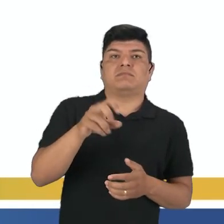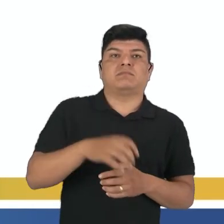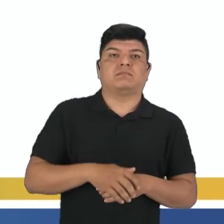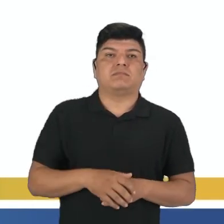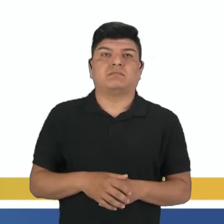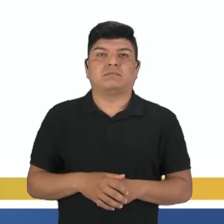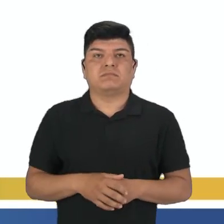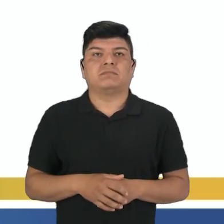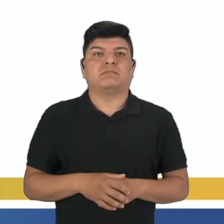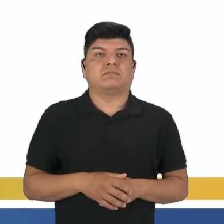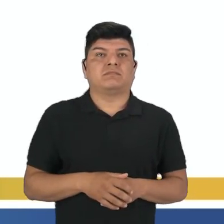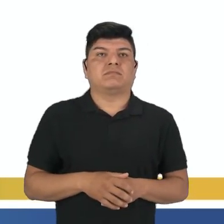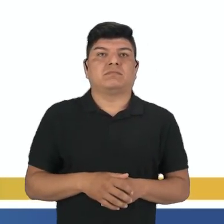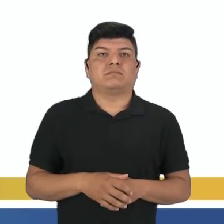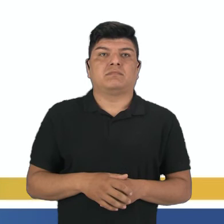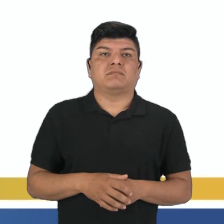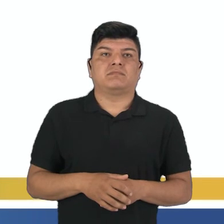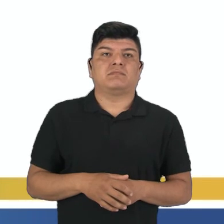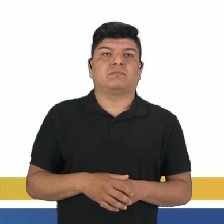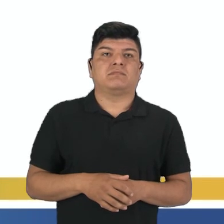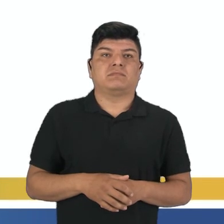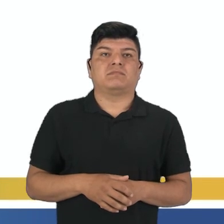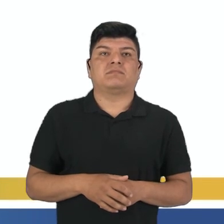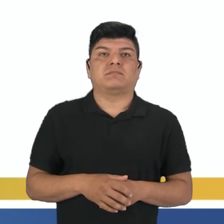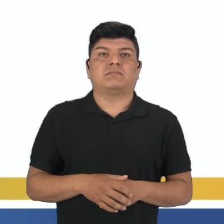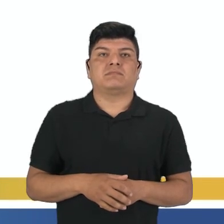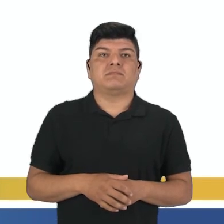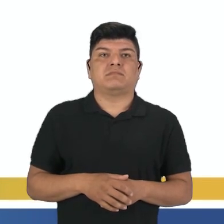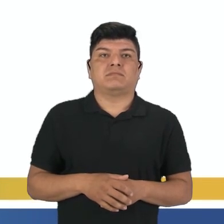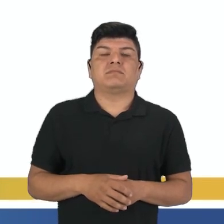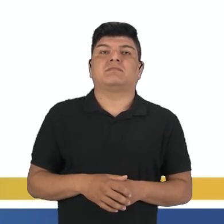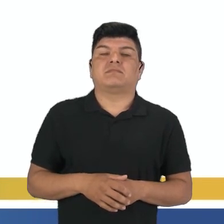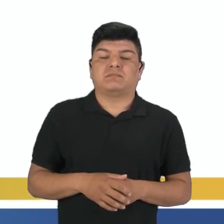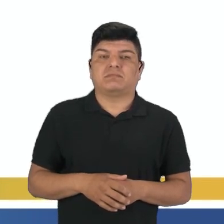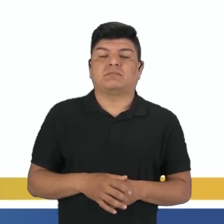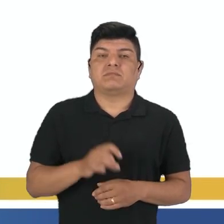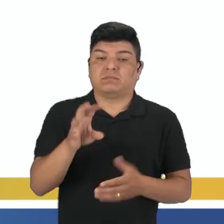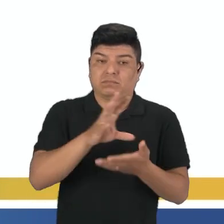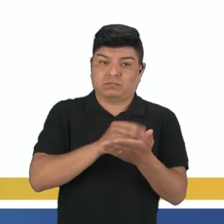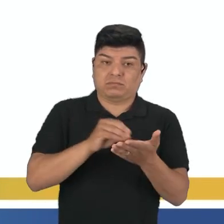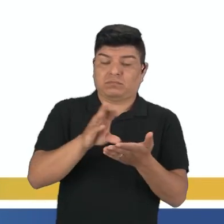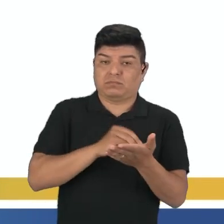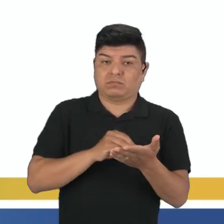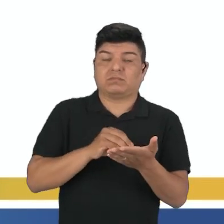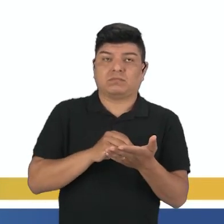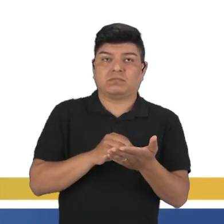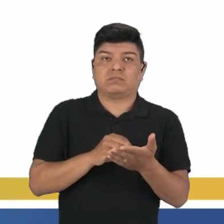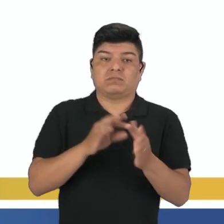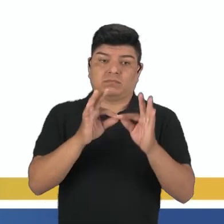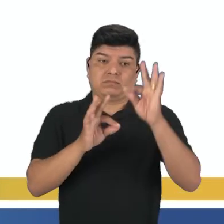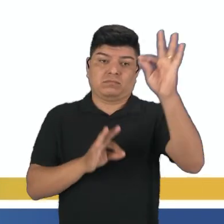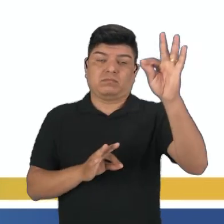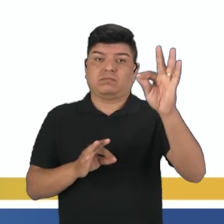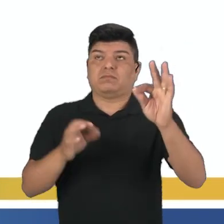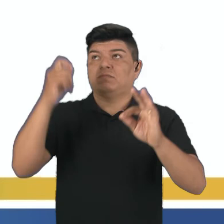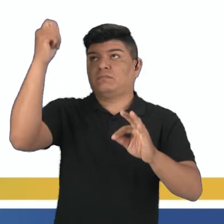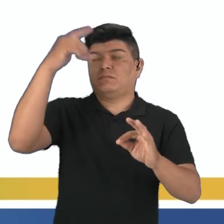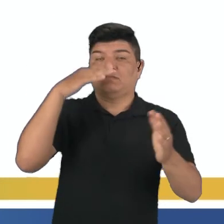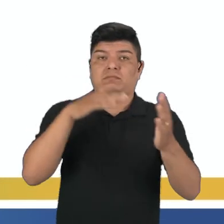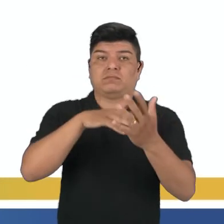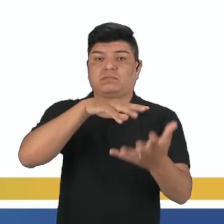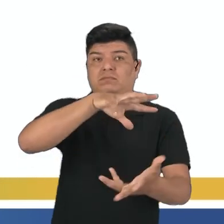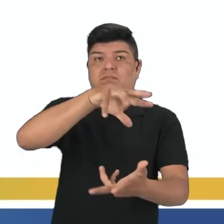8 algarismos. Então, gente, não tem segredo e é só anotar. A notação científica da distância do Sol à Terra